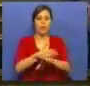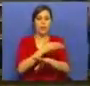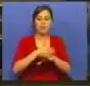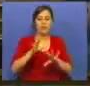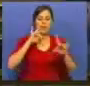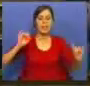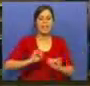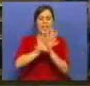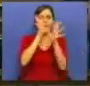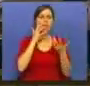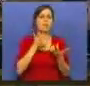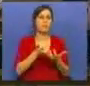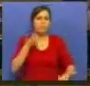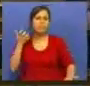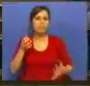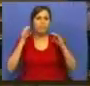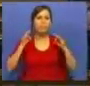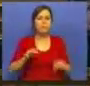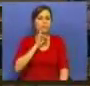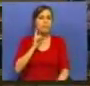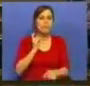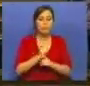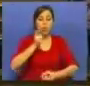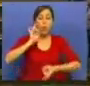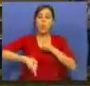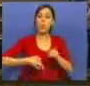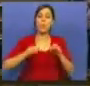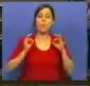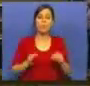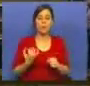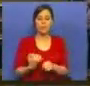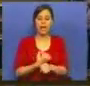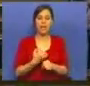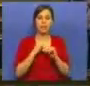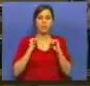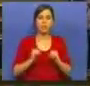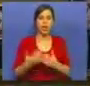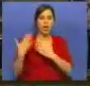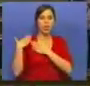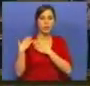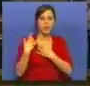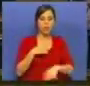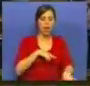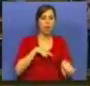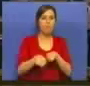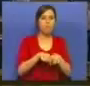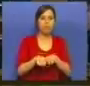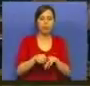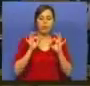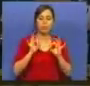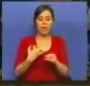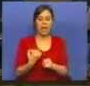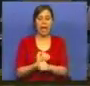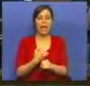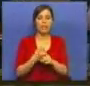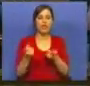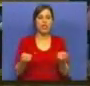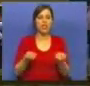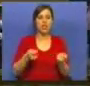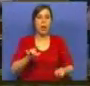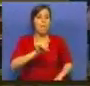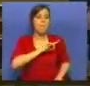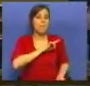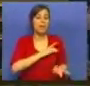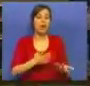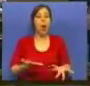claro, nítido, muito vigoroso entre aquilo que são atividades de tutela política e aquilo que vem a ser atividades de gestão